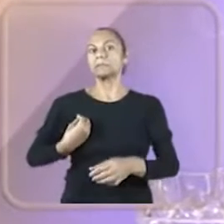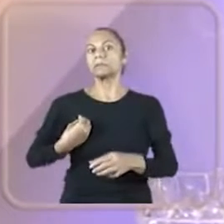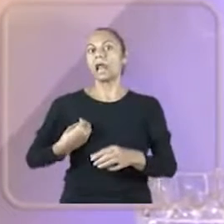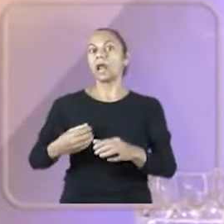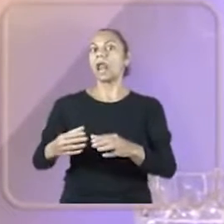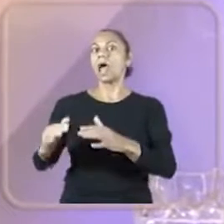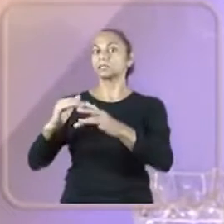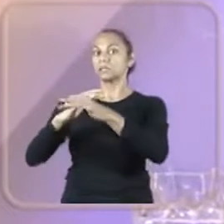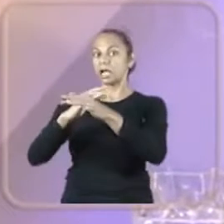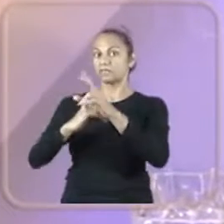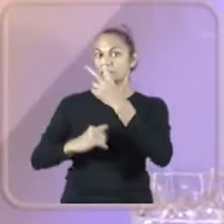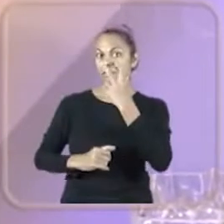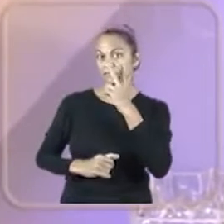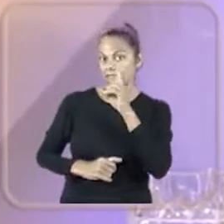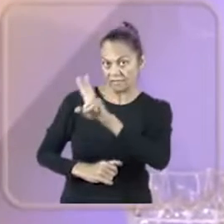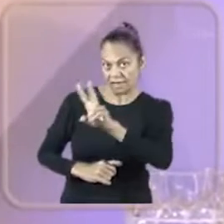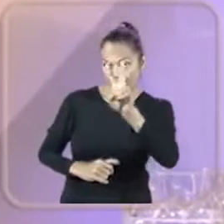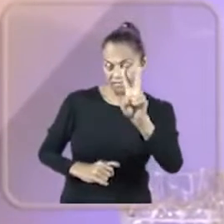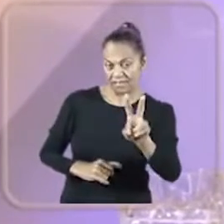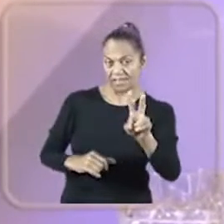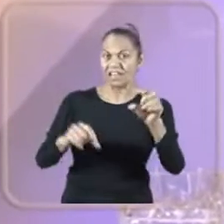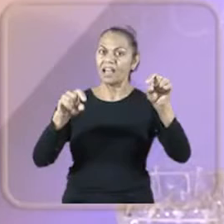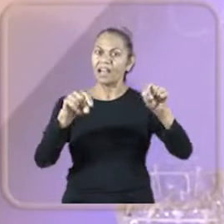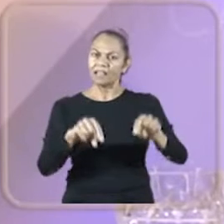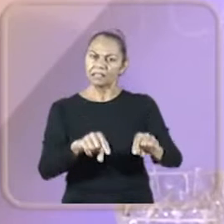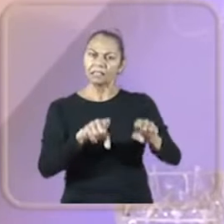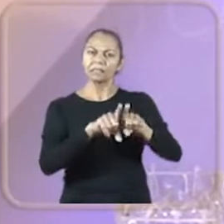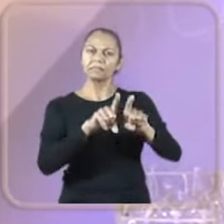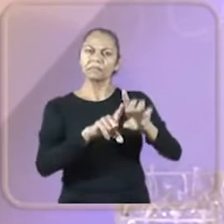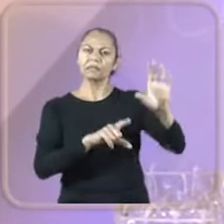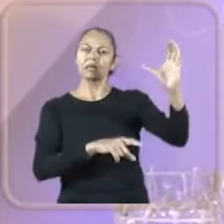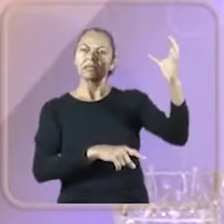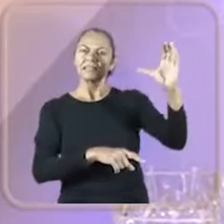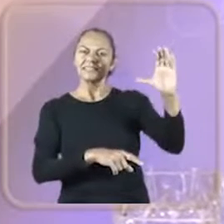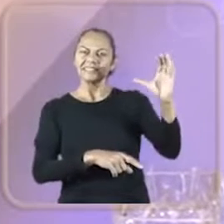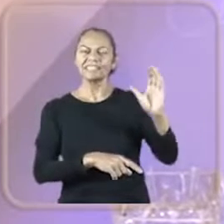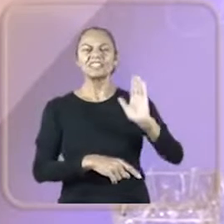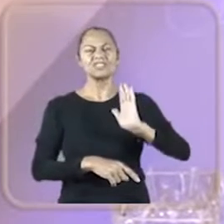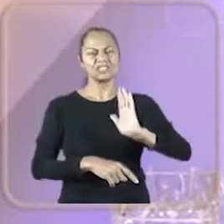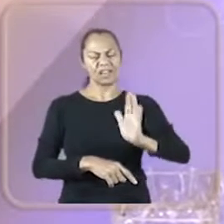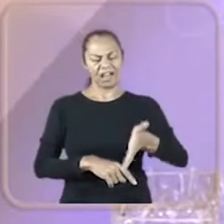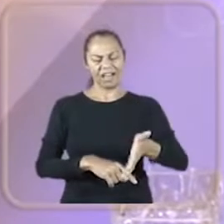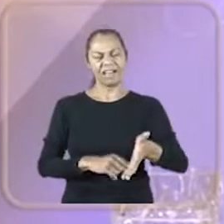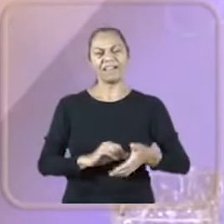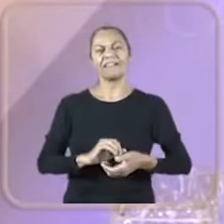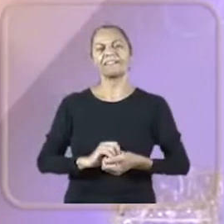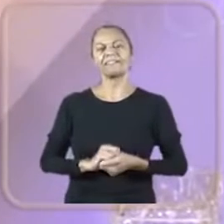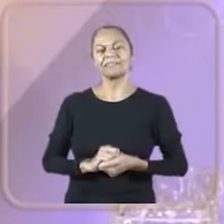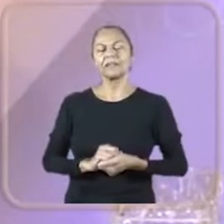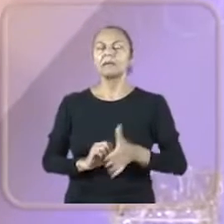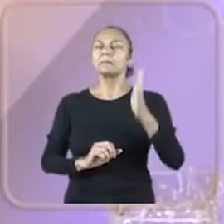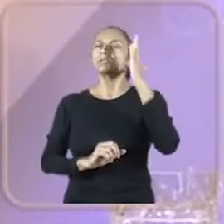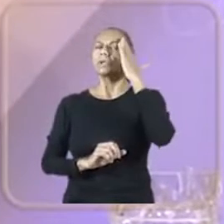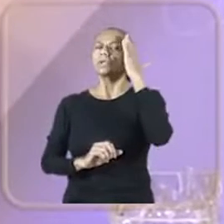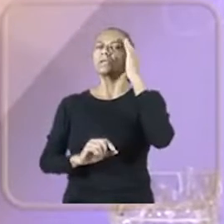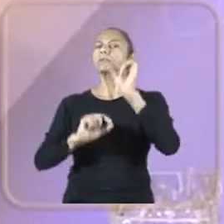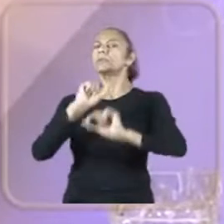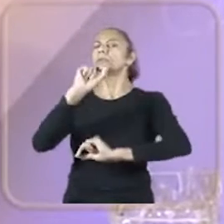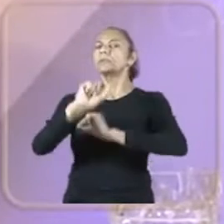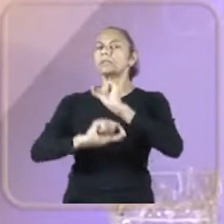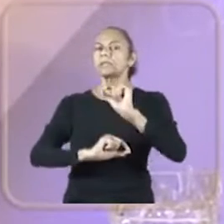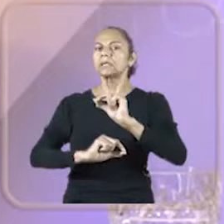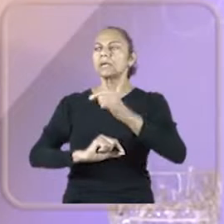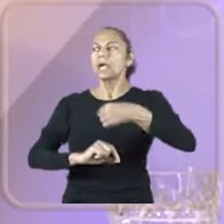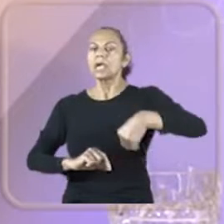lá em Vila Velha, né? E aqui também a gente tem trazido para a rede, mas eu entendo que a